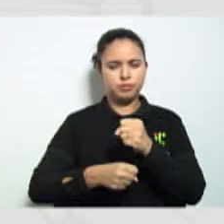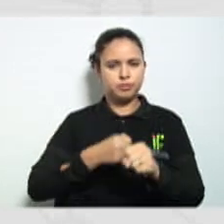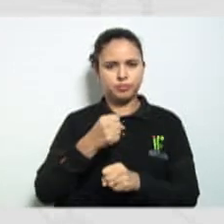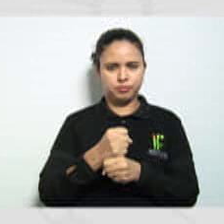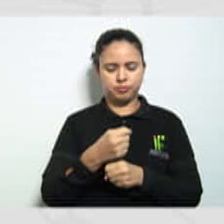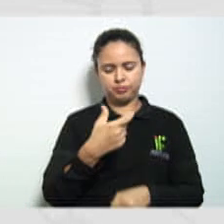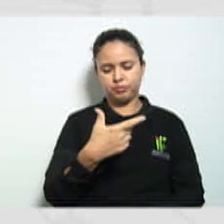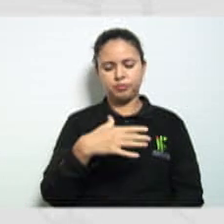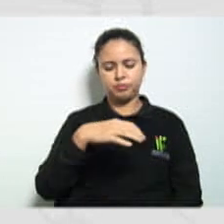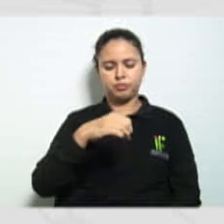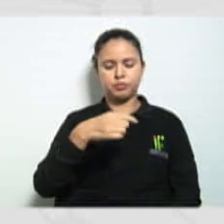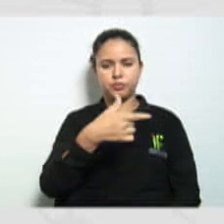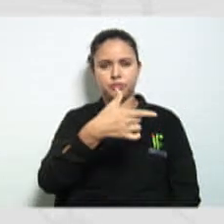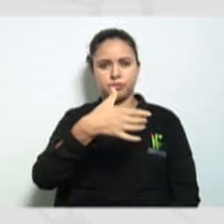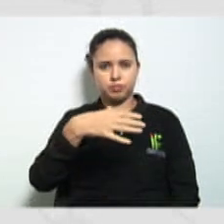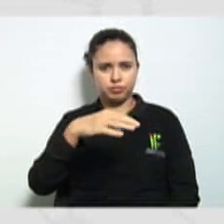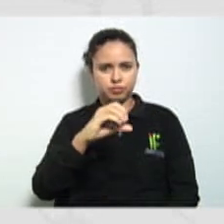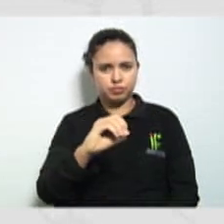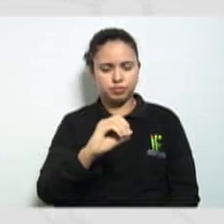2020.